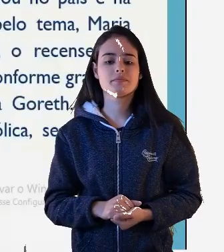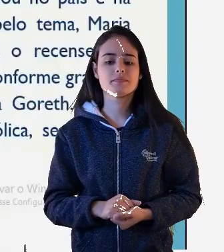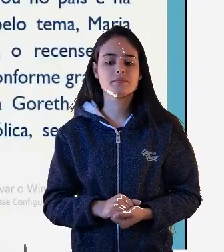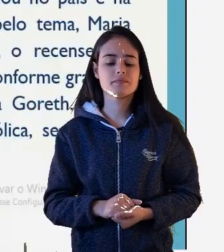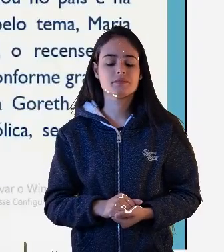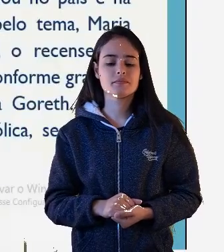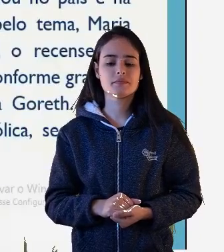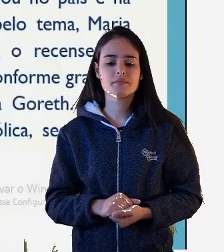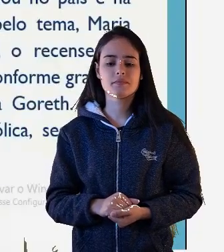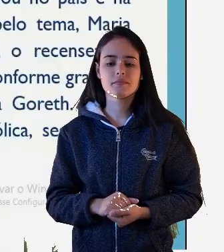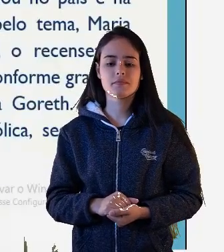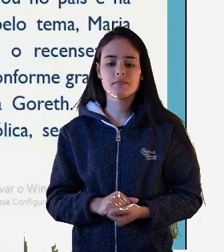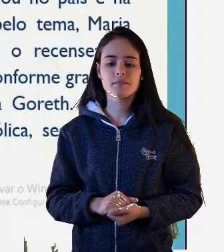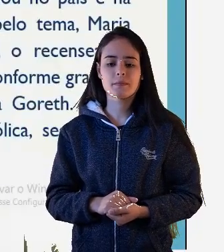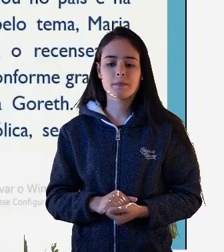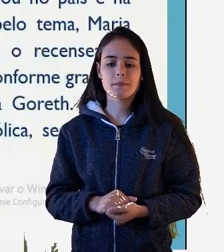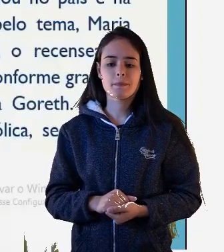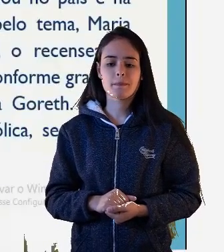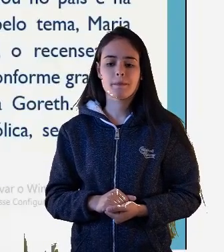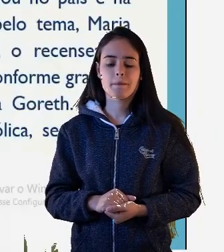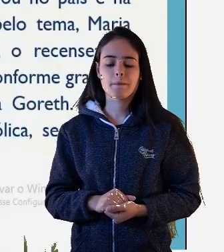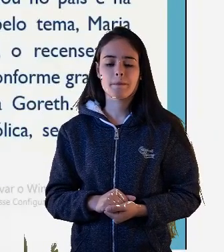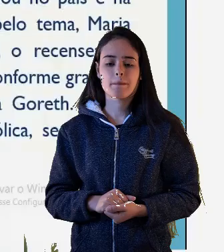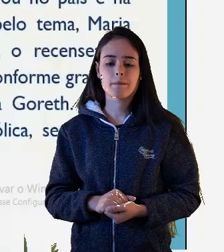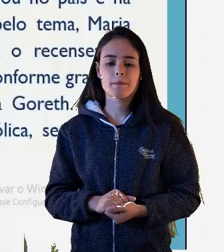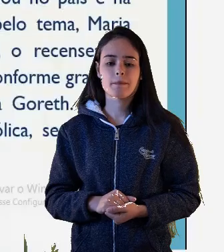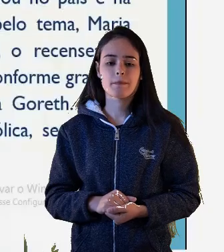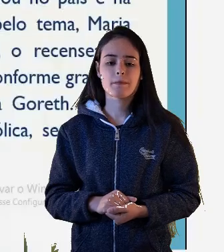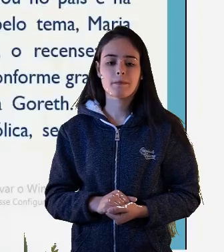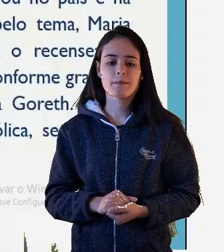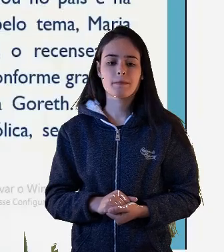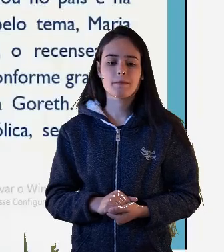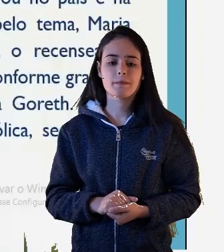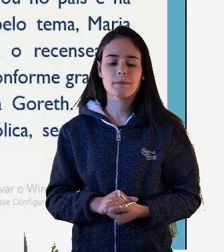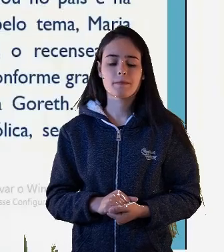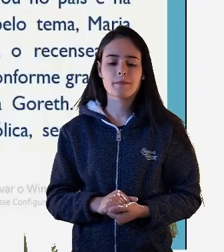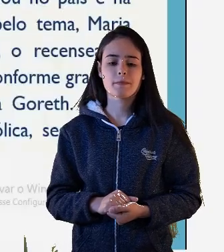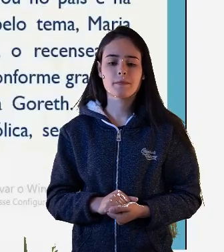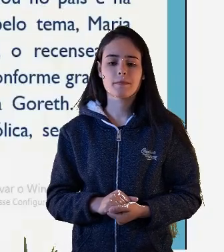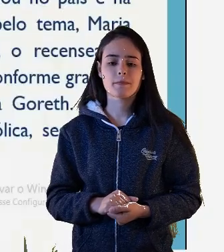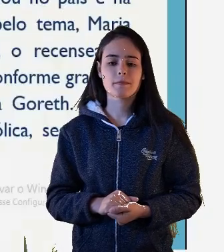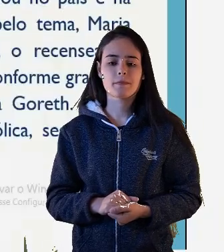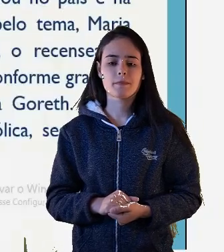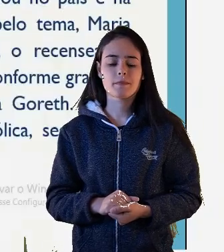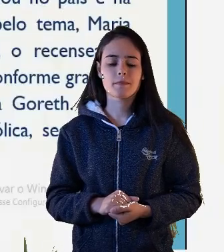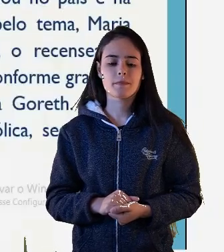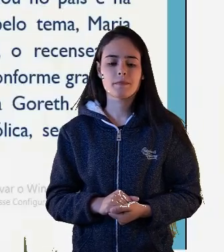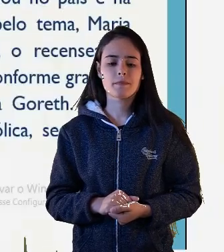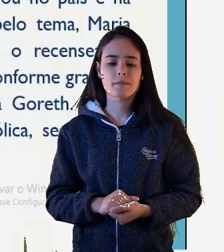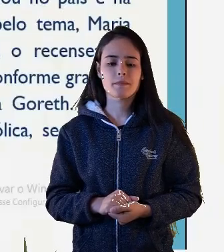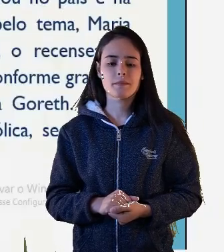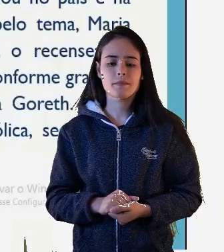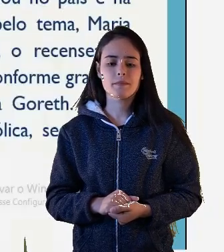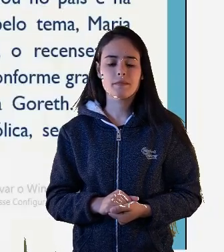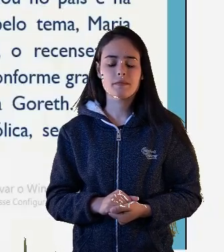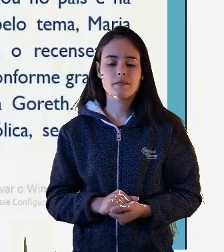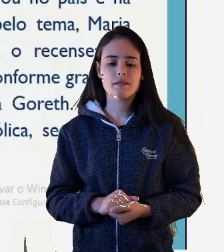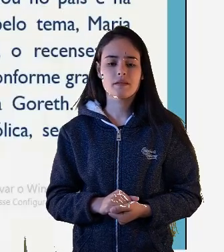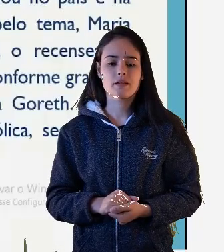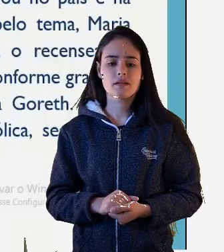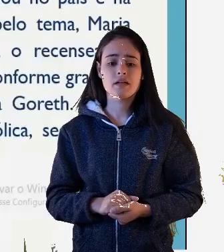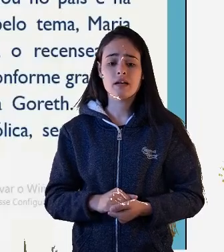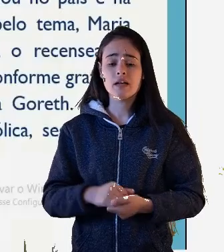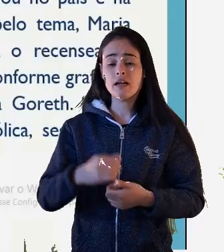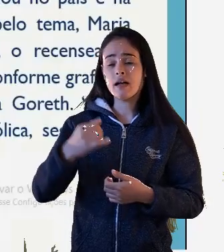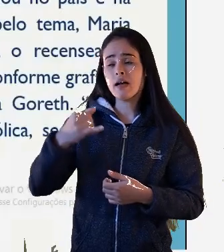religião deles era imposta desse jeito, se o dono é católico, todo mundo é católico, né. Então, imagine, nesse primeiro censo,